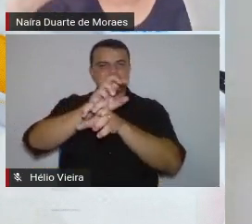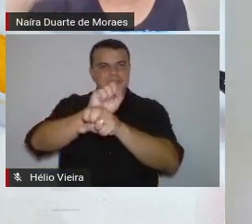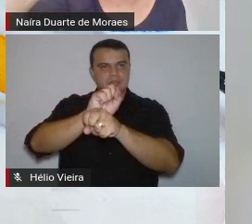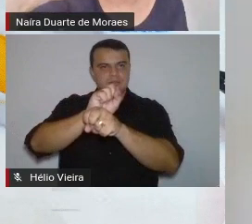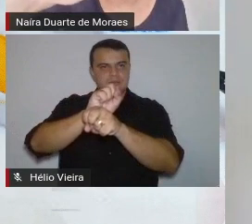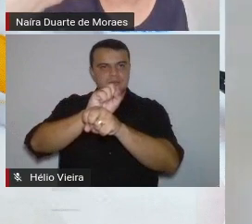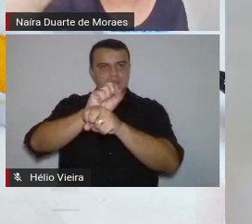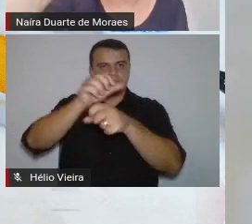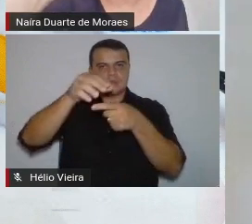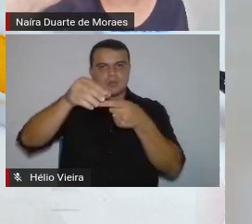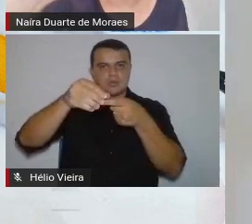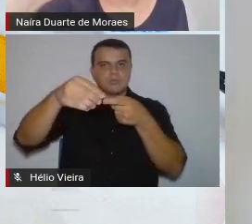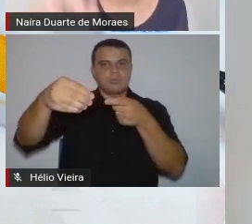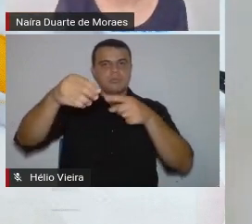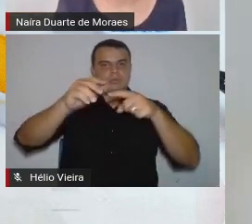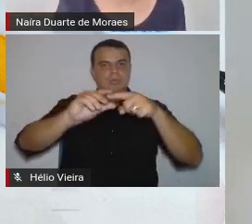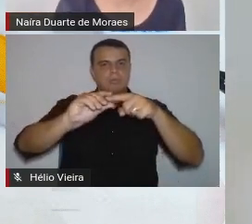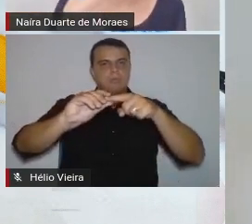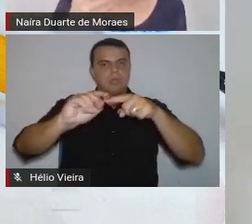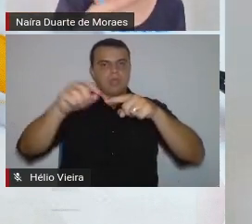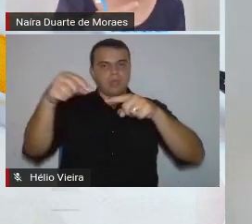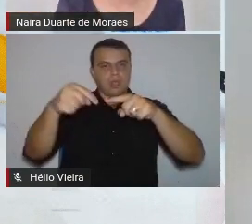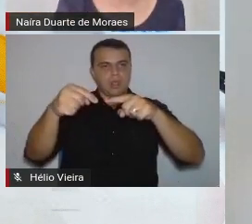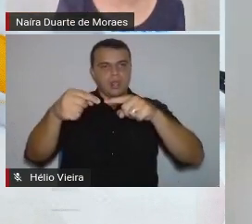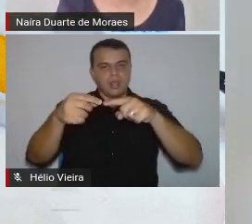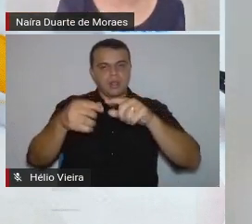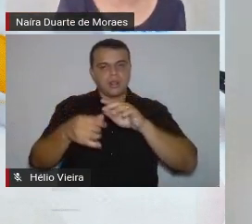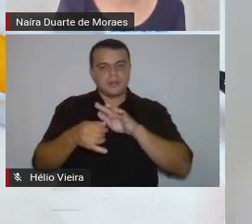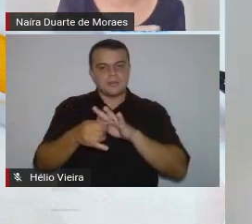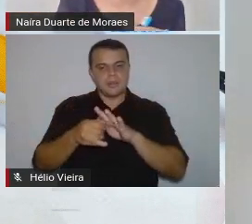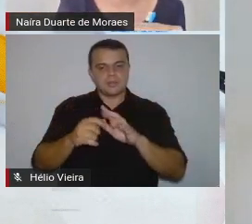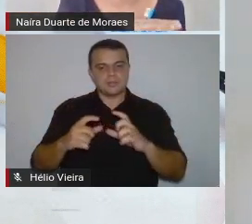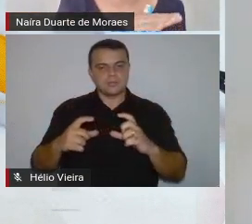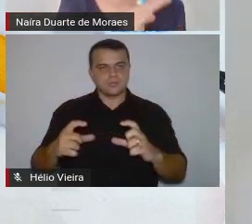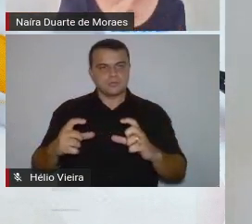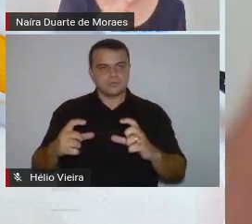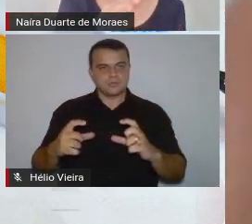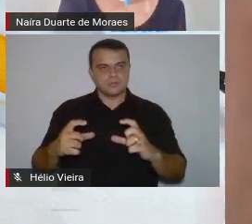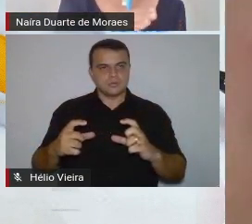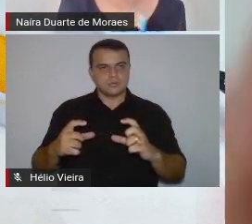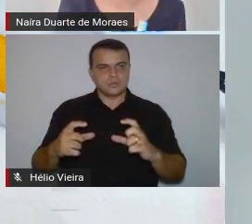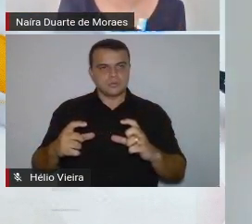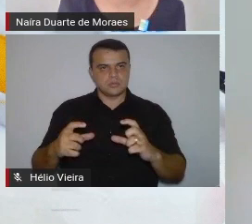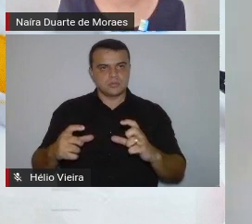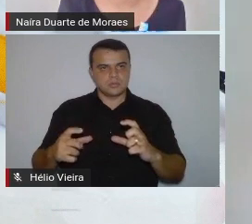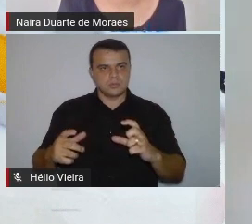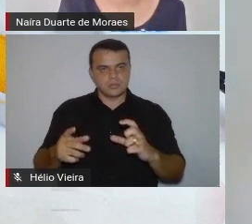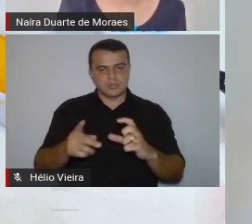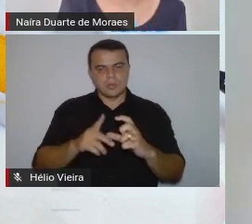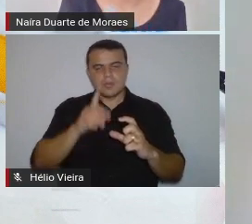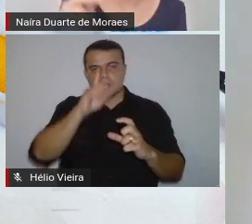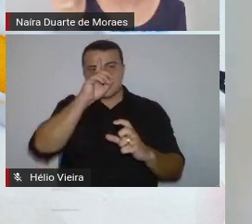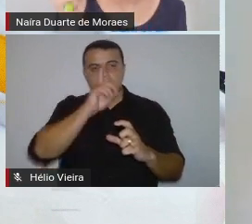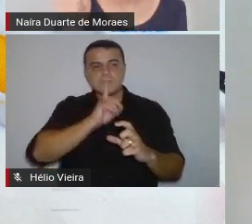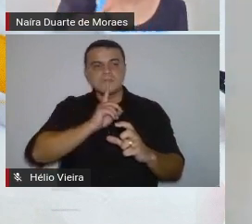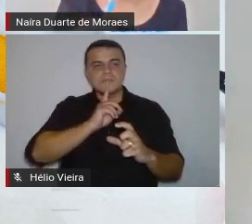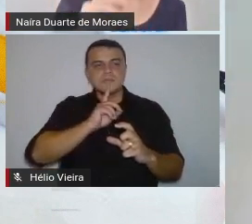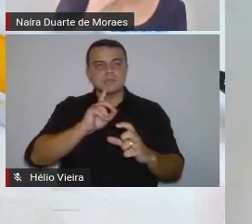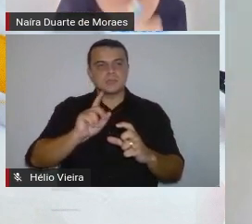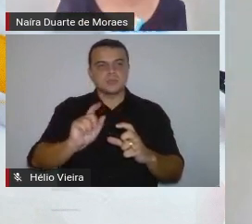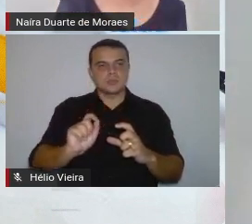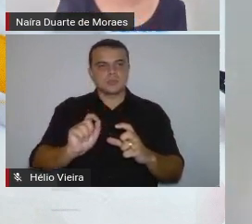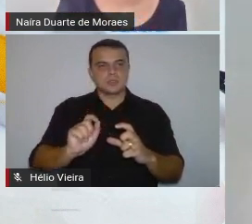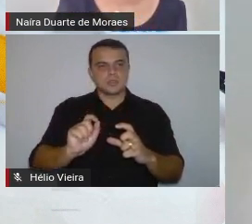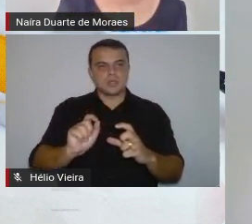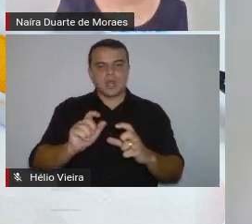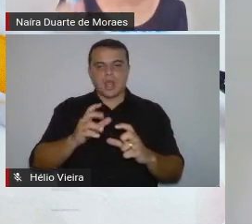com essa polvilhada. E eu tenho na parte inferior, em que eu fiz justamente com o amarelo,